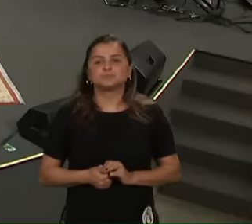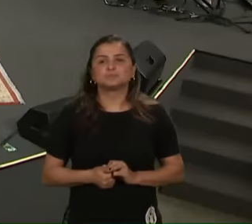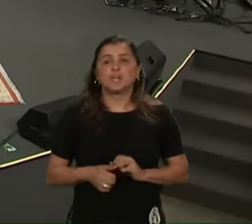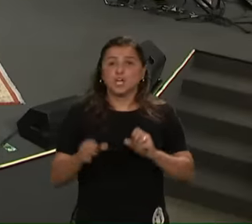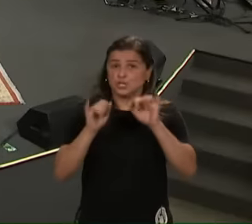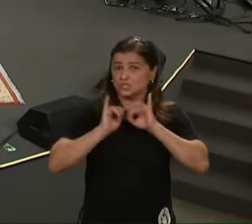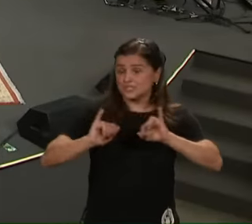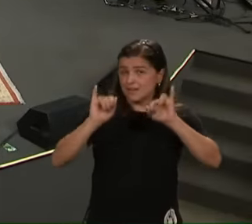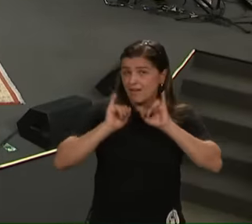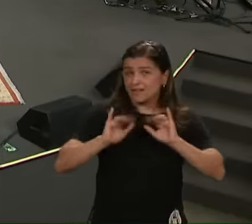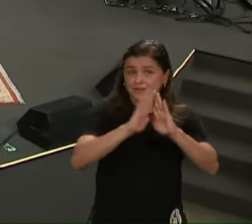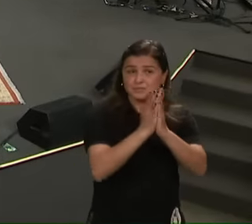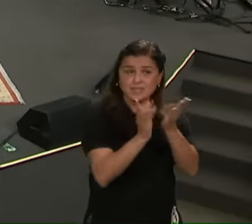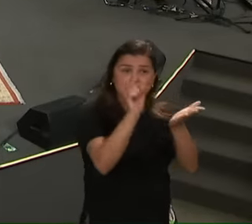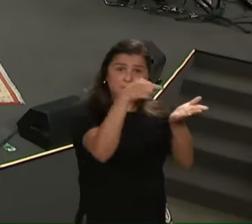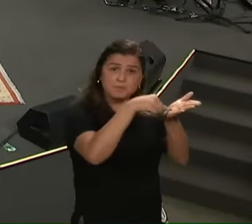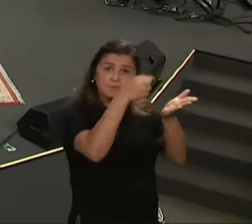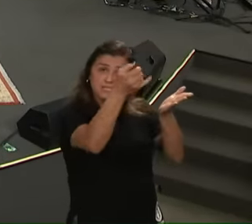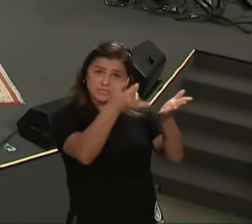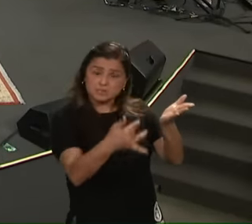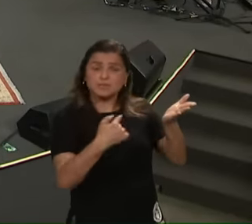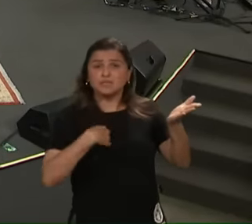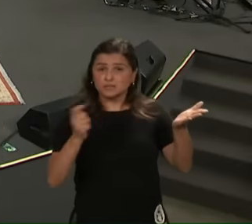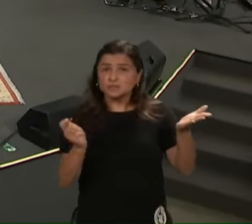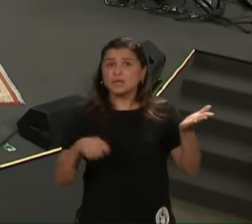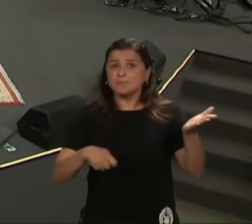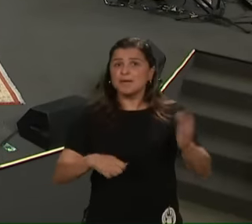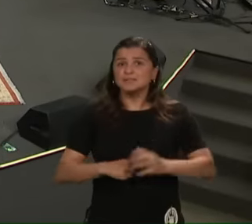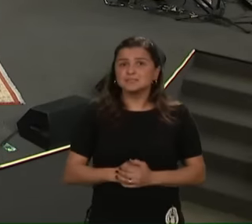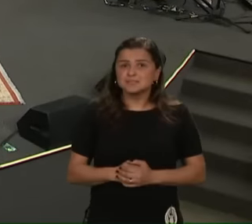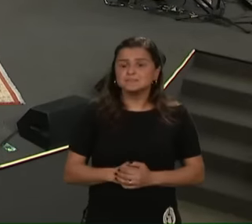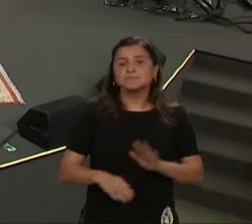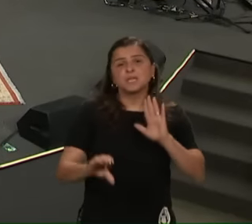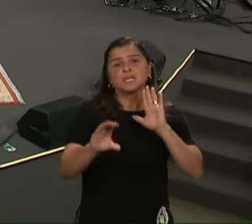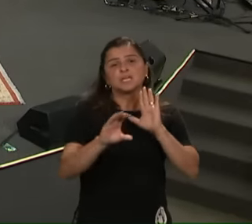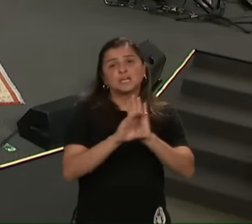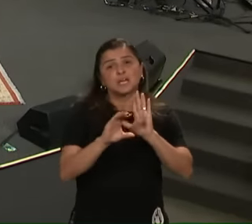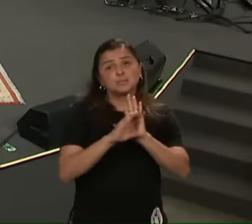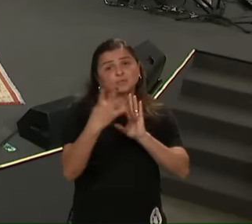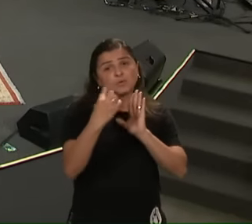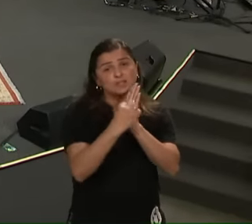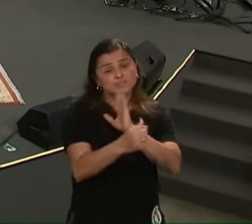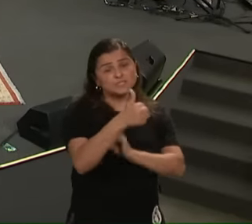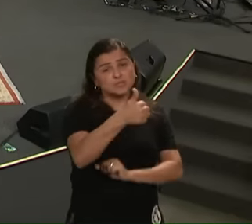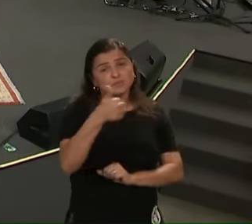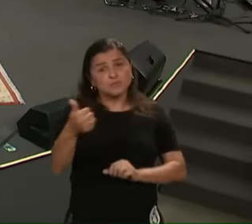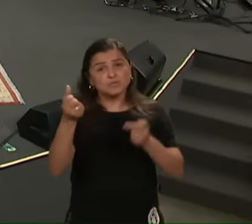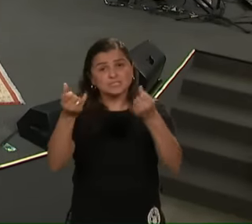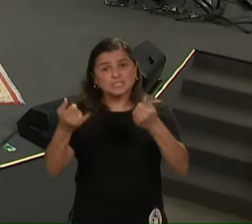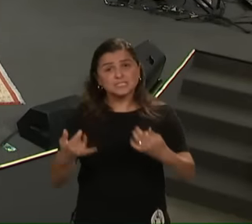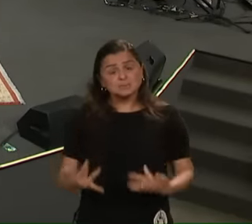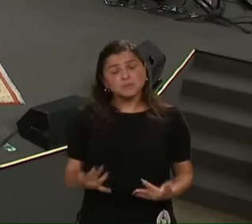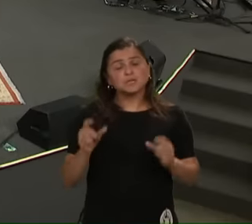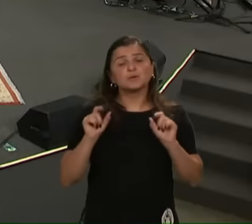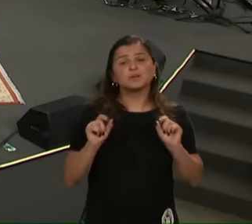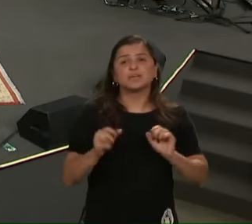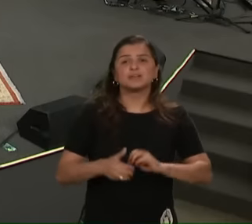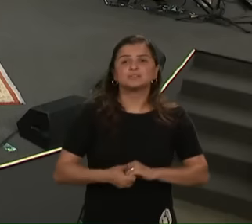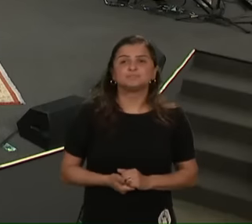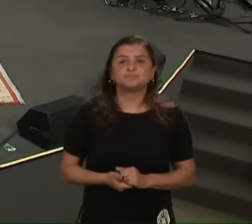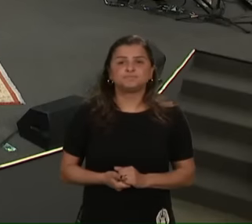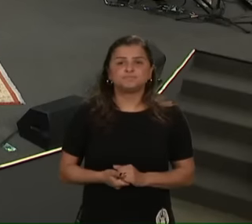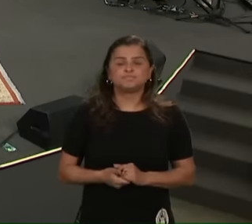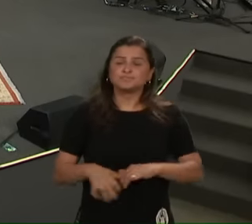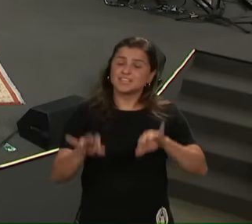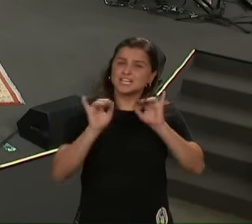que eu sou. E está escrito aqui em Apocalipse 4, 11, essa expressão tão gloriosa: que